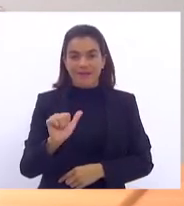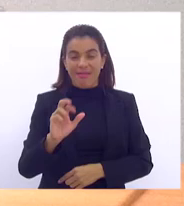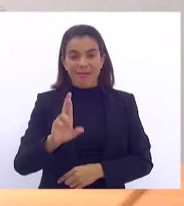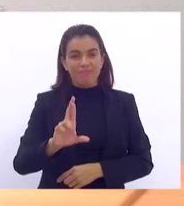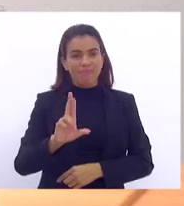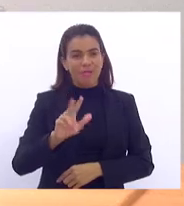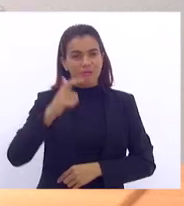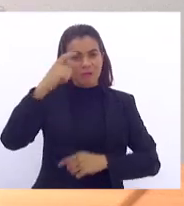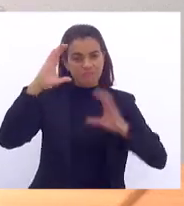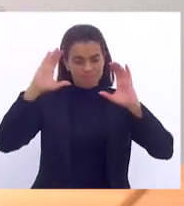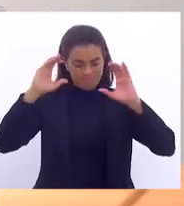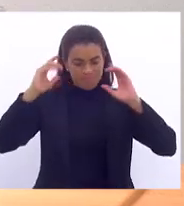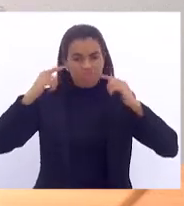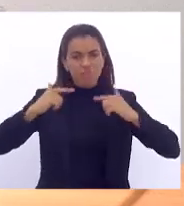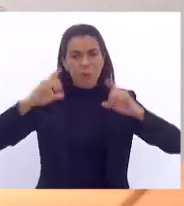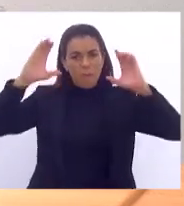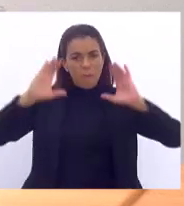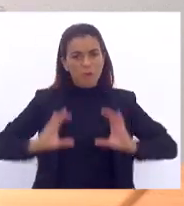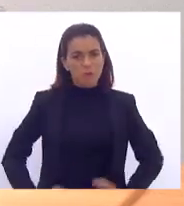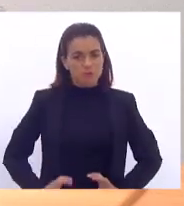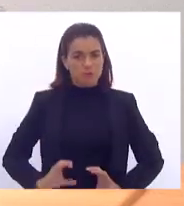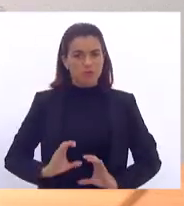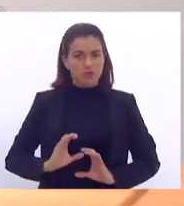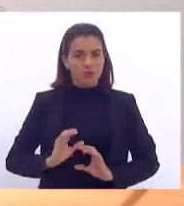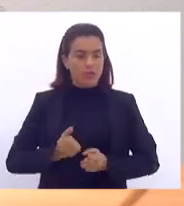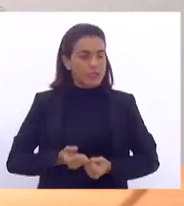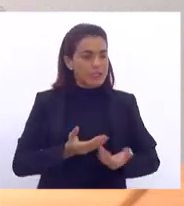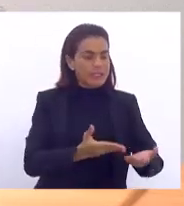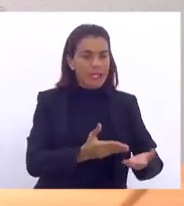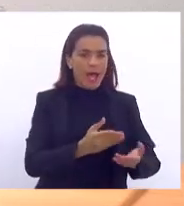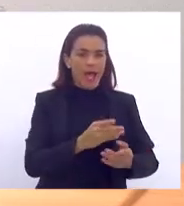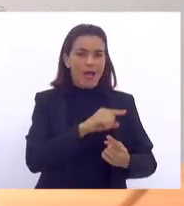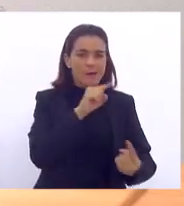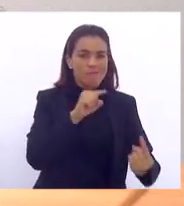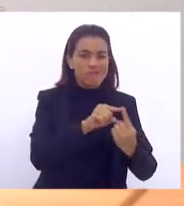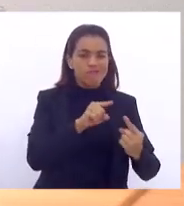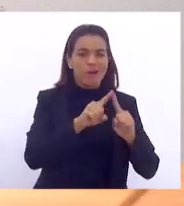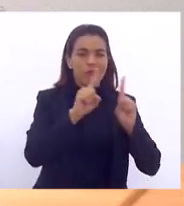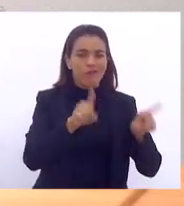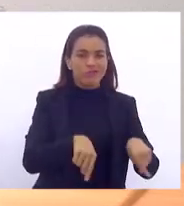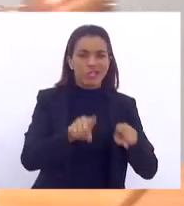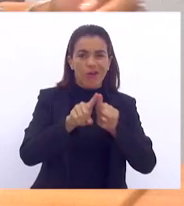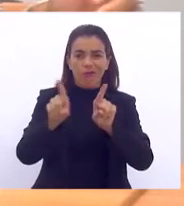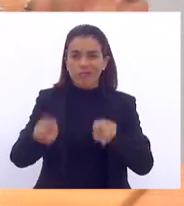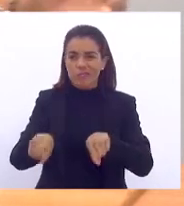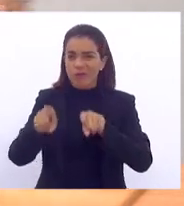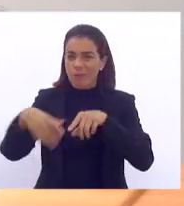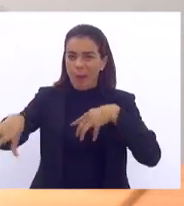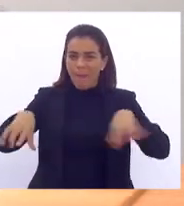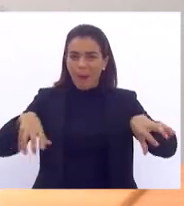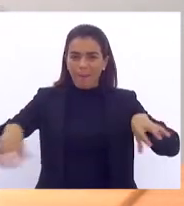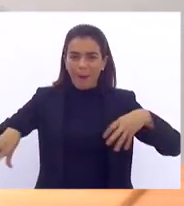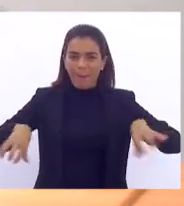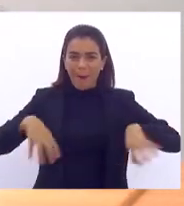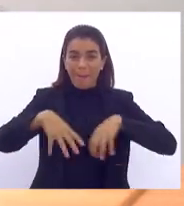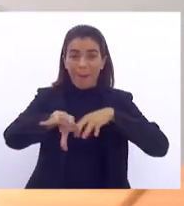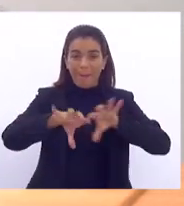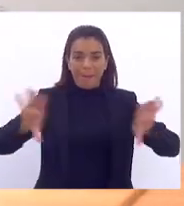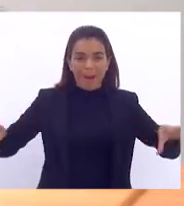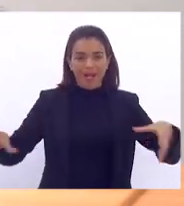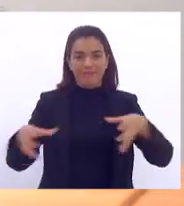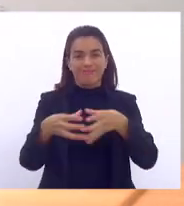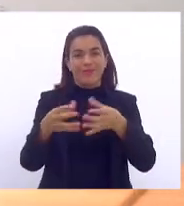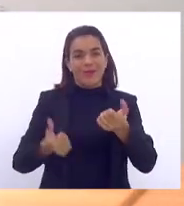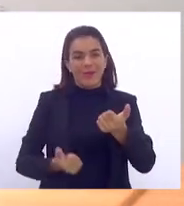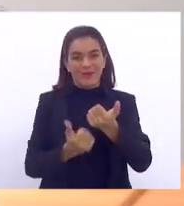postura de delegar poderes para os demais membros da mesa diretora compartilhando o poder para que todos possam